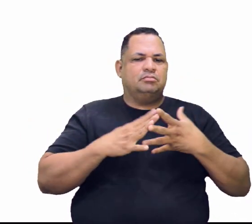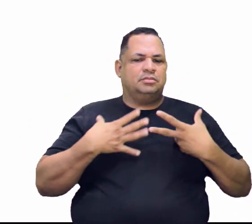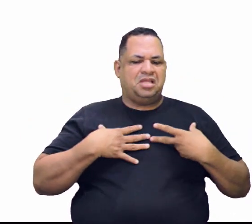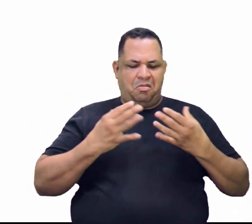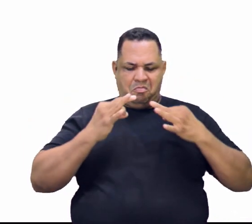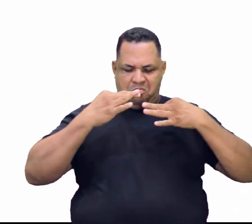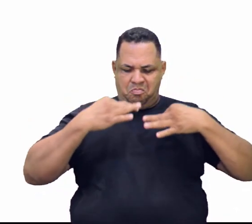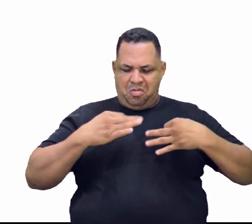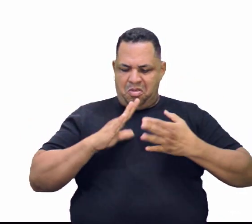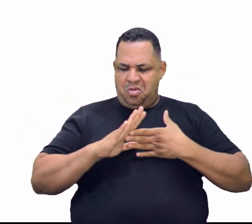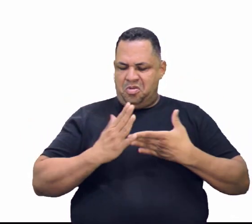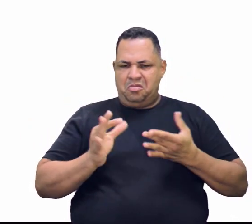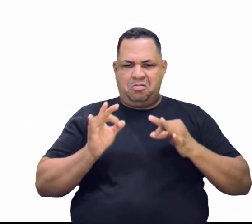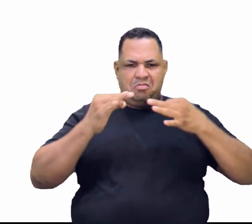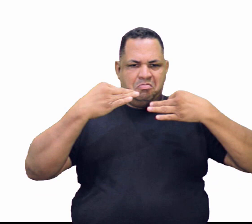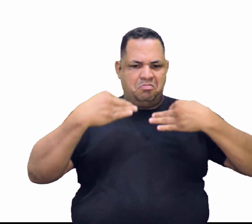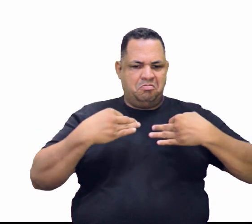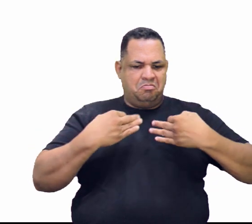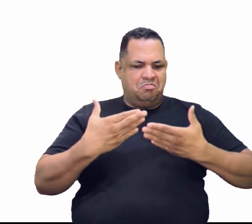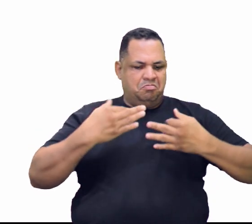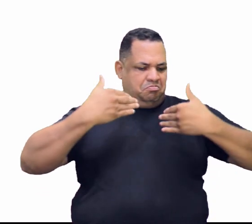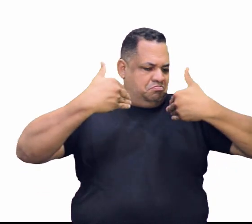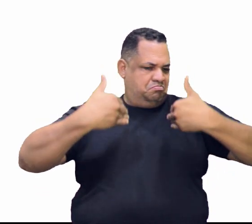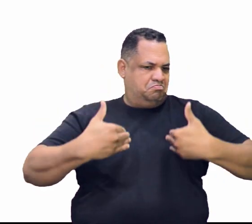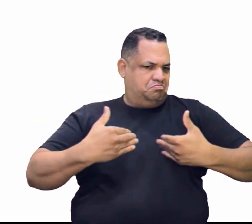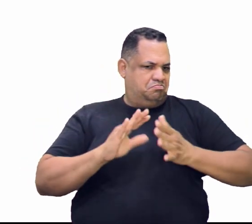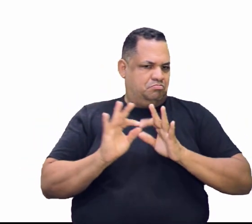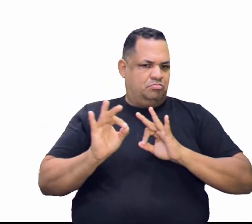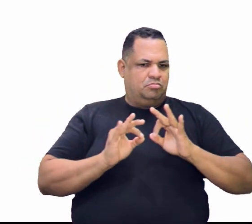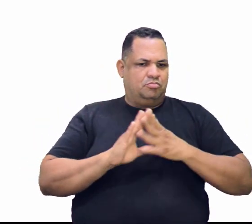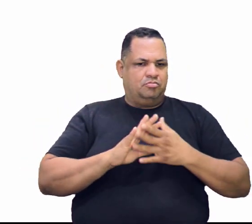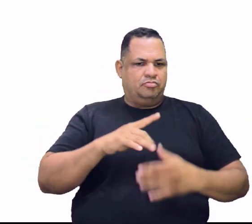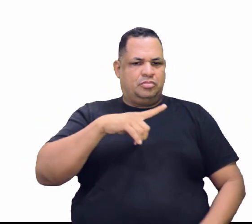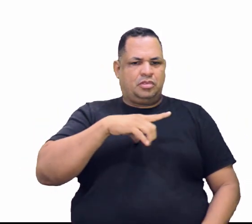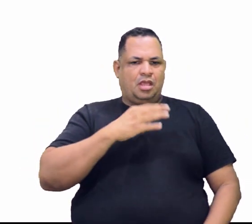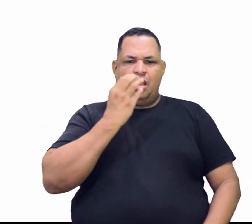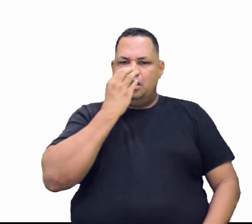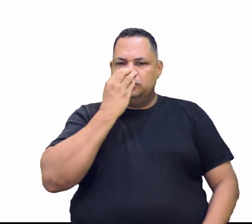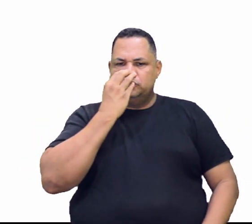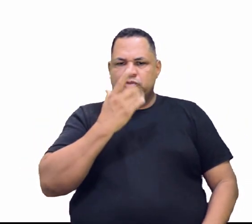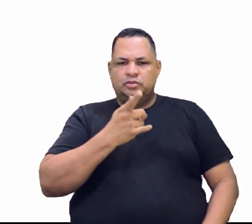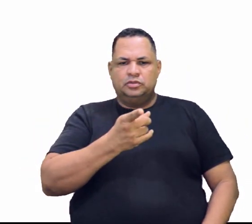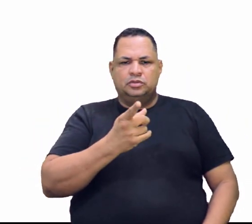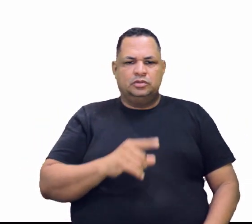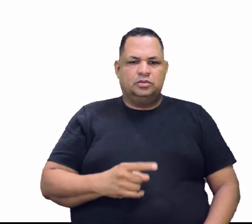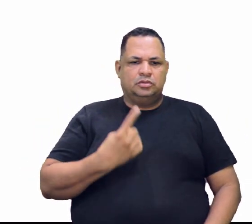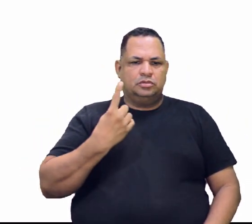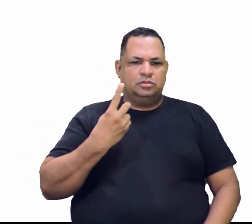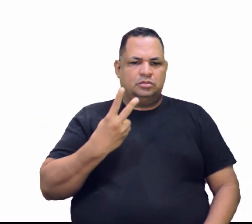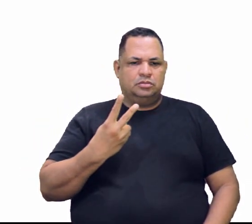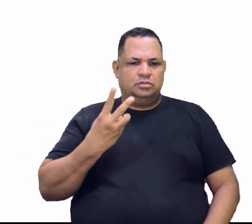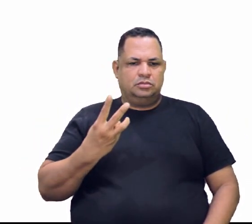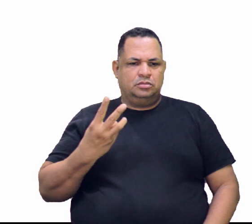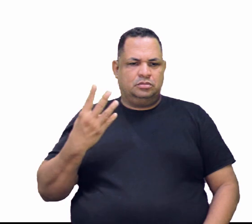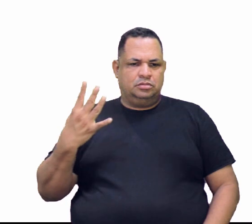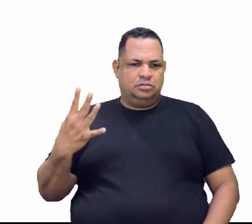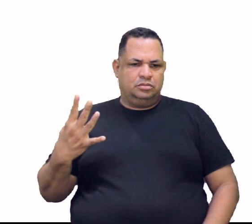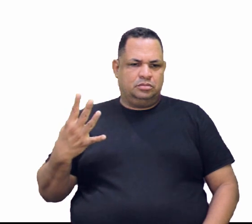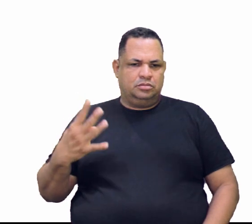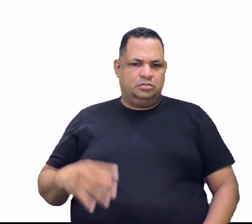luxo nenhum, não. Olha o tanto de cachorro que ele carregava aqui. Ó. Aqui tem 1, 2,